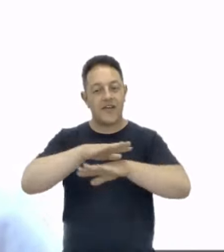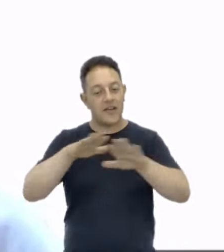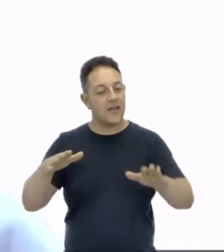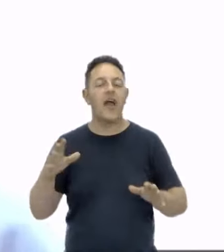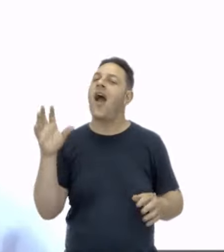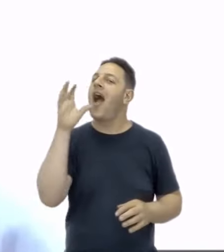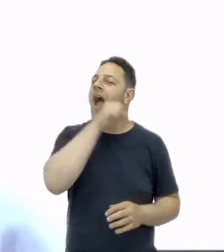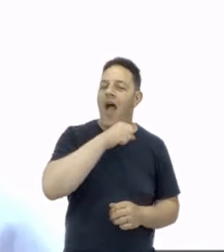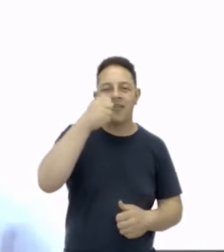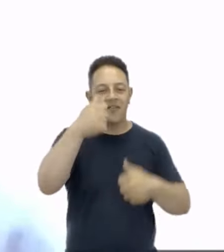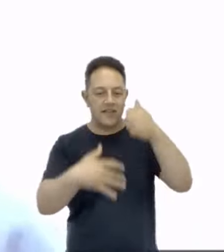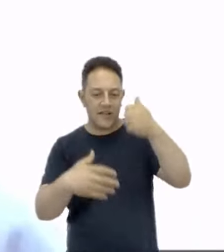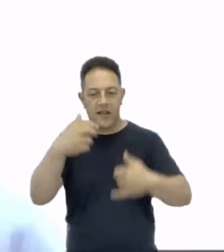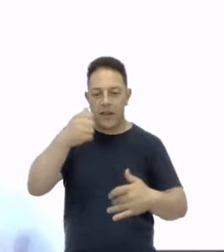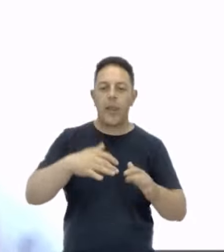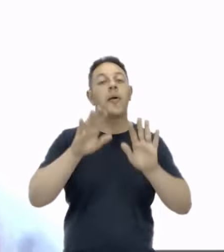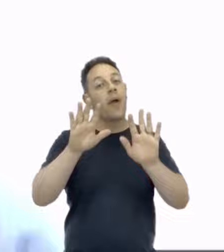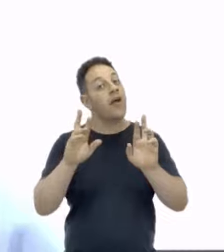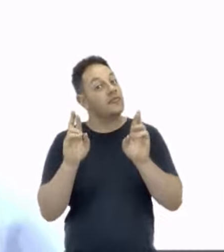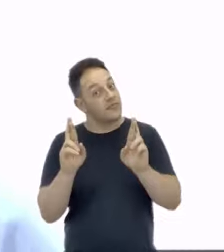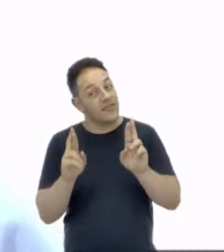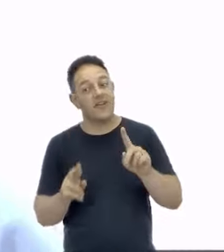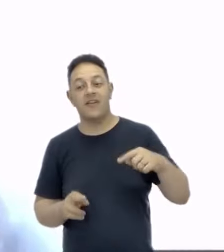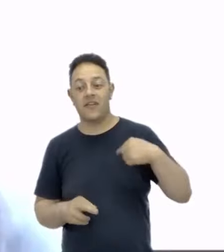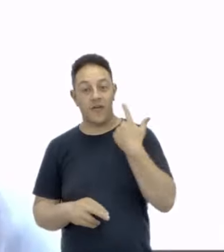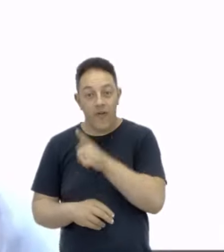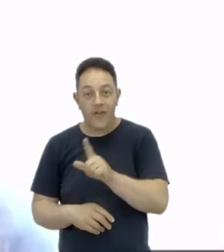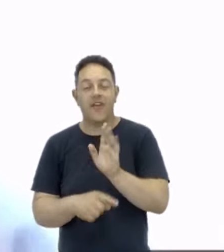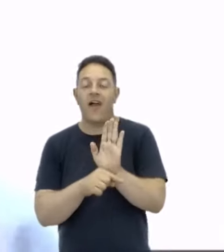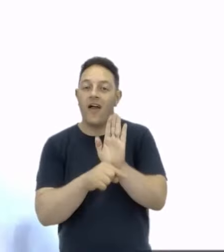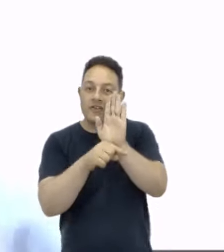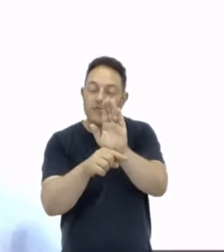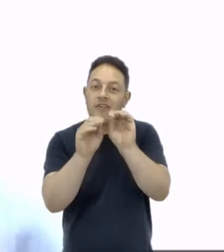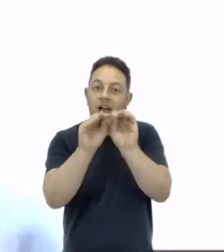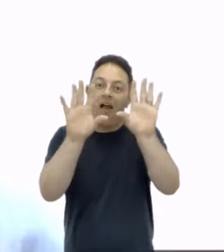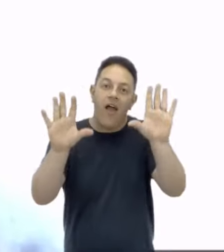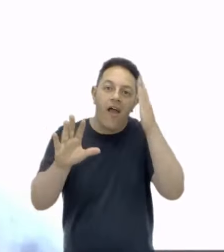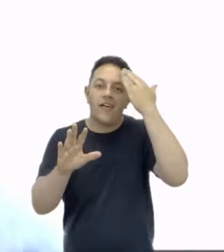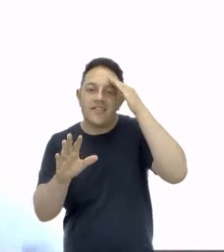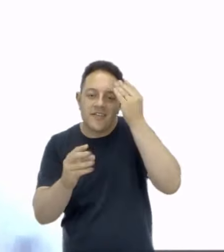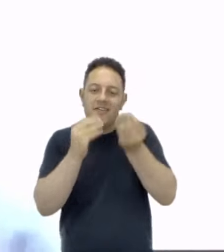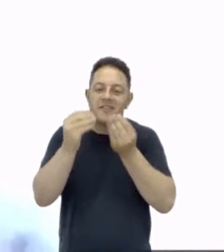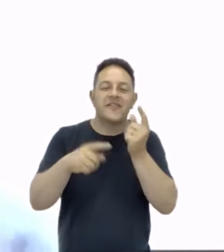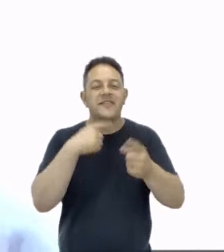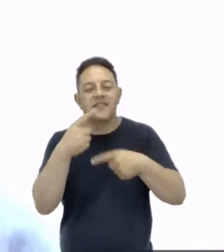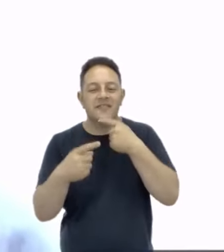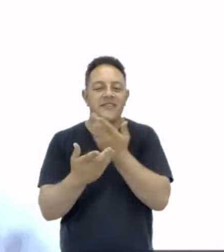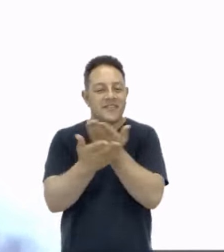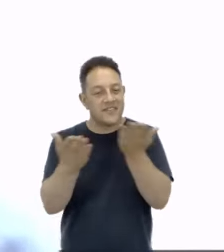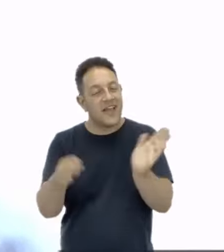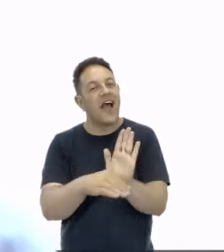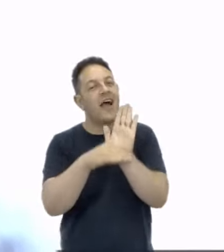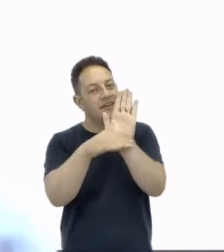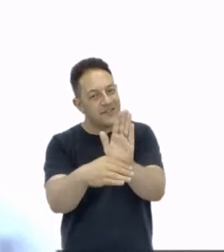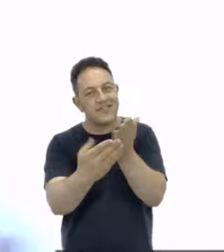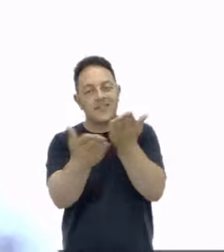muito rapidinho, mas esperamos ter, né, esclarecido as dúvidas de vocês, ajudado